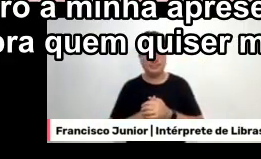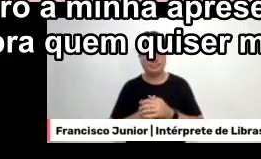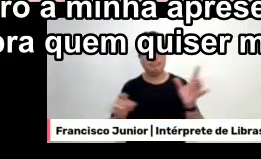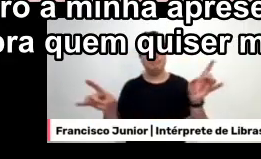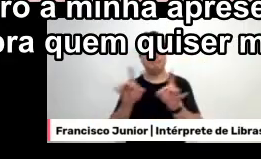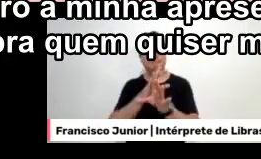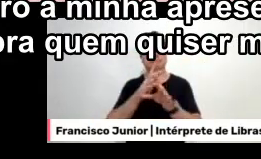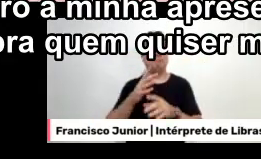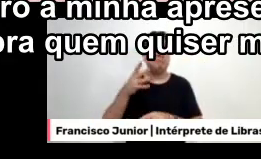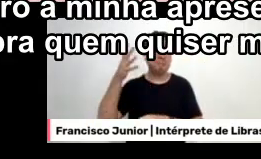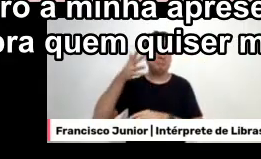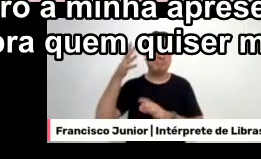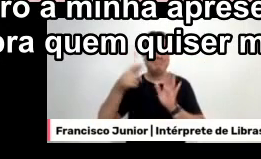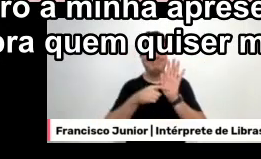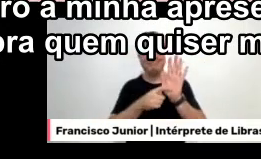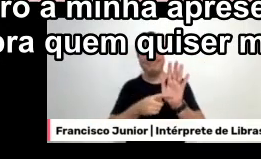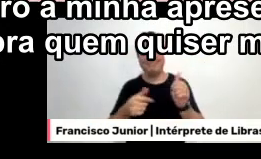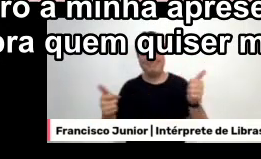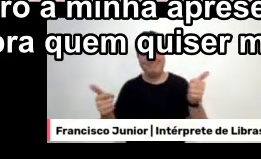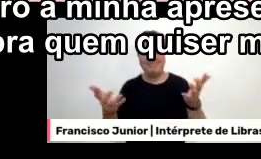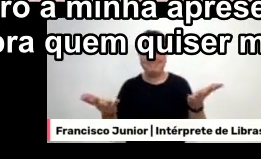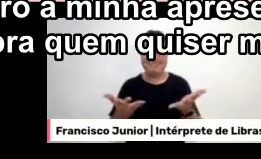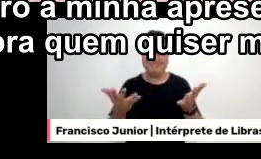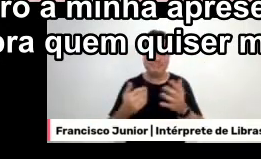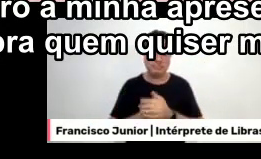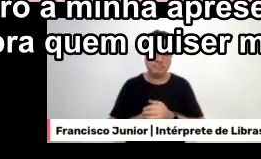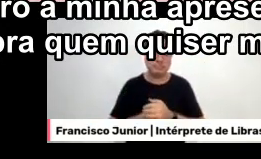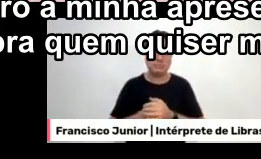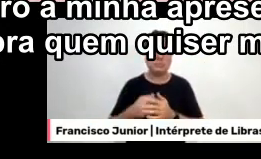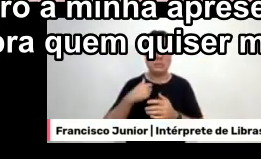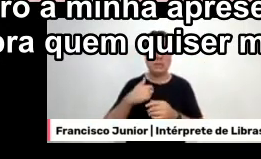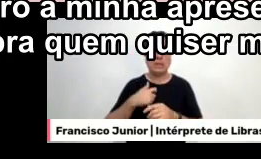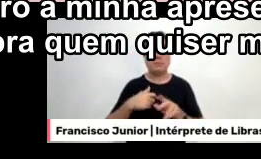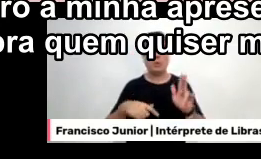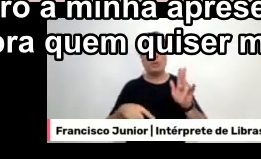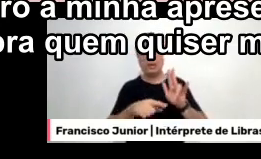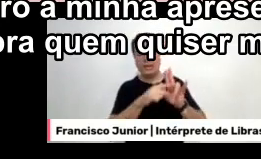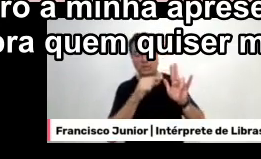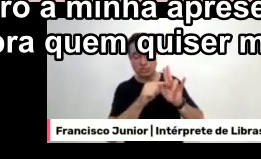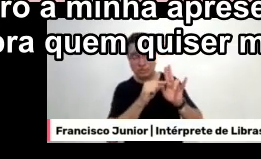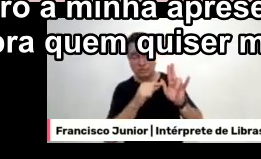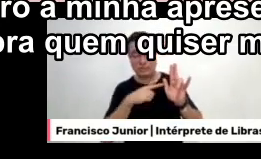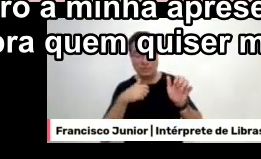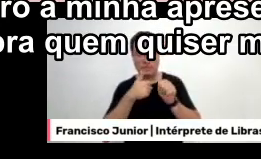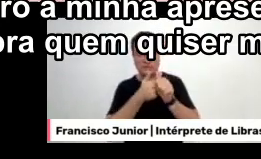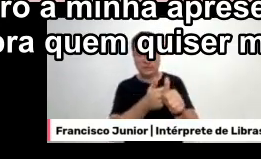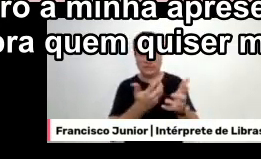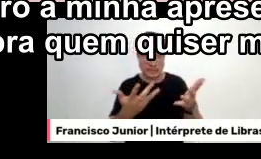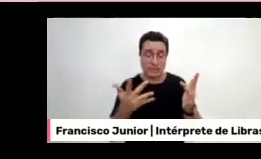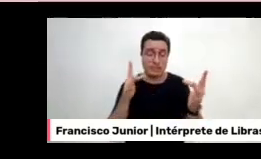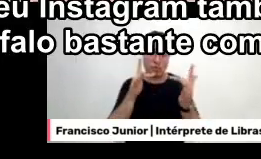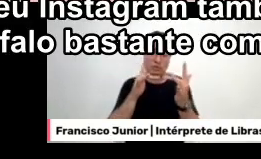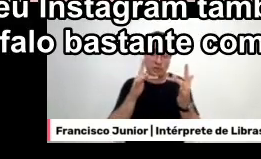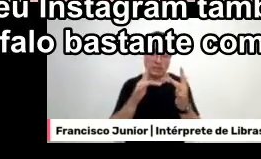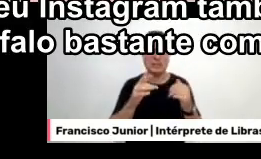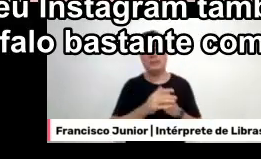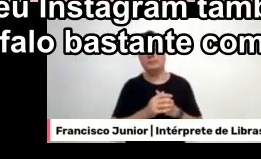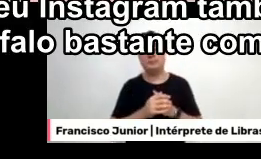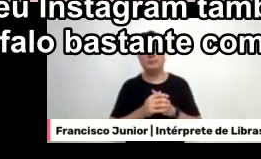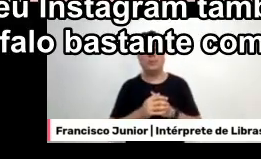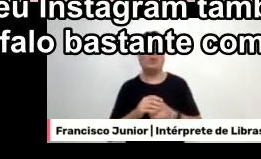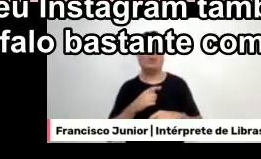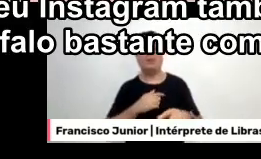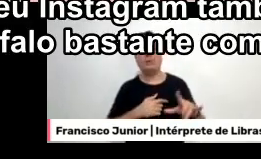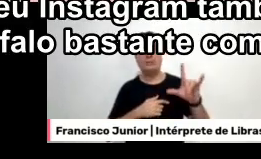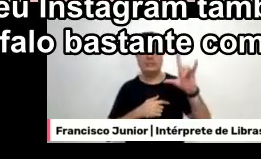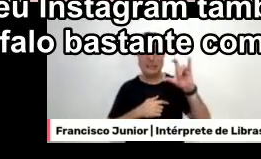a minha apresentação agora. Aqui tem o meu LinkedIn para quem quiser me seguir, se conectar comigo, o meu